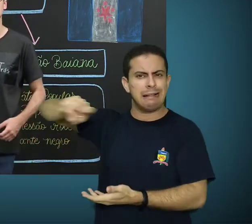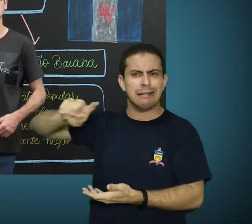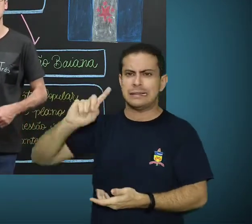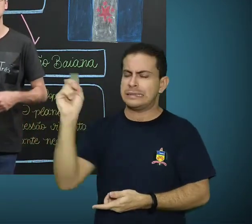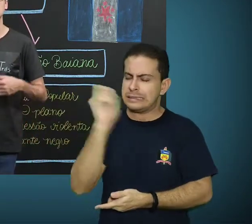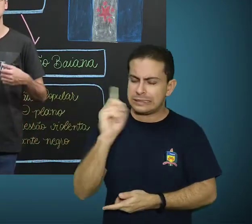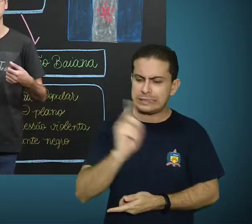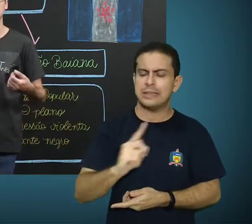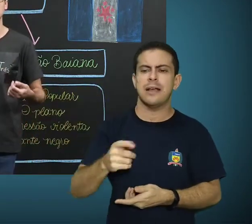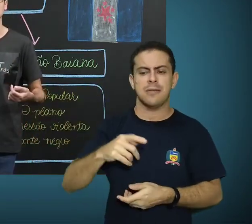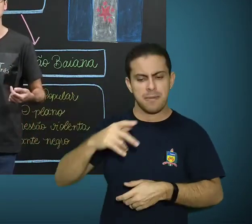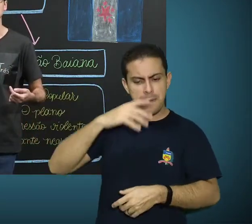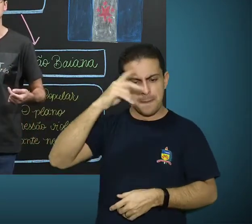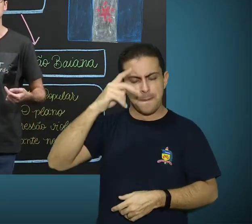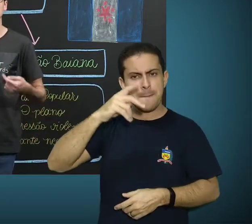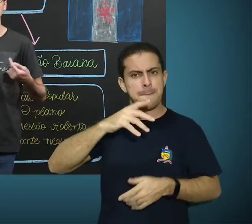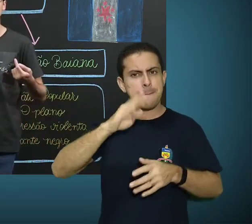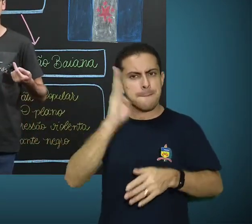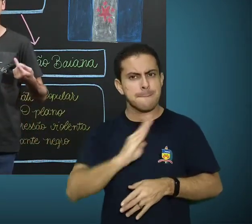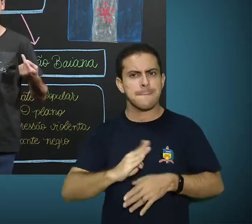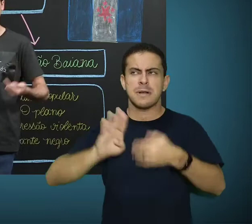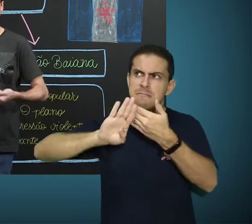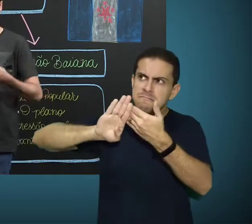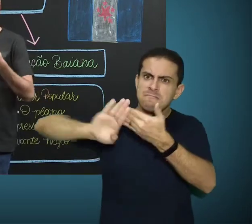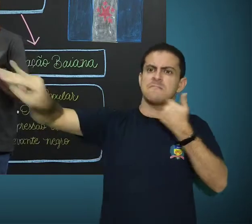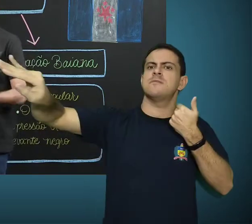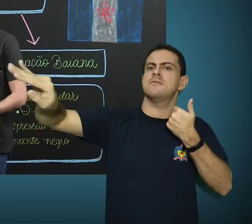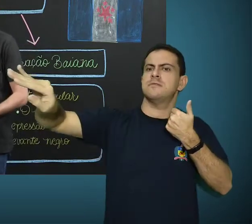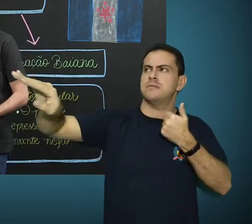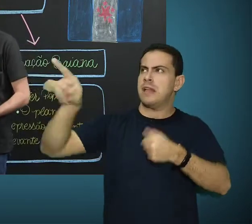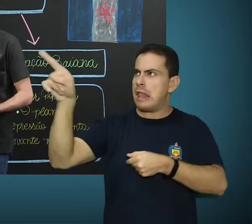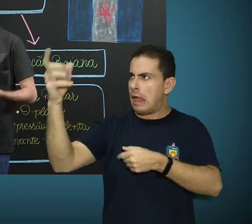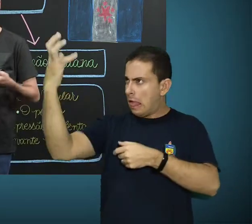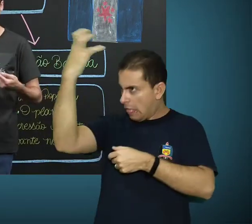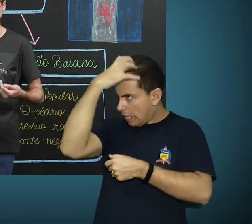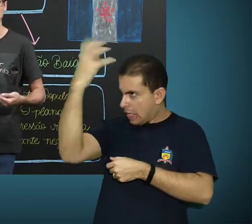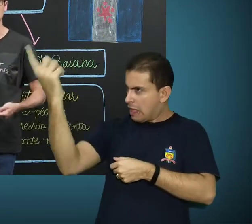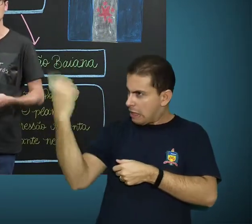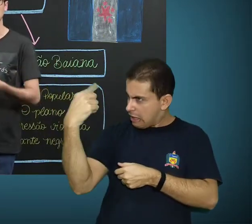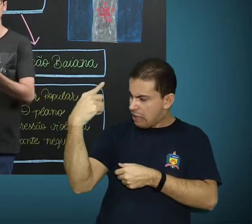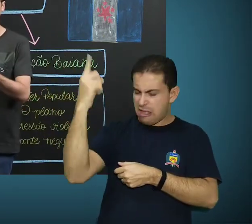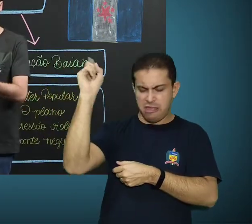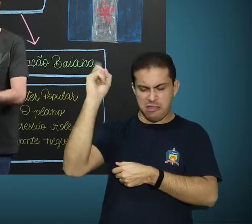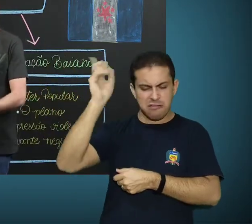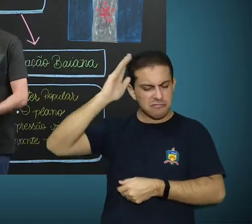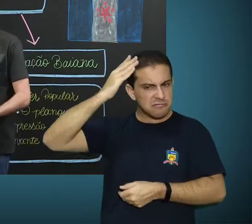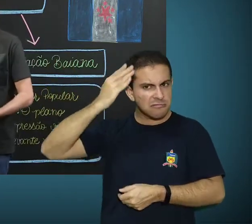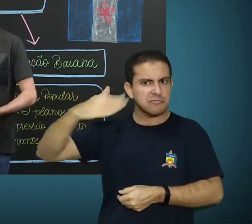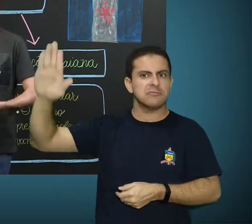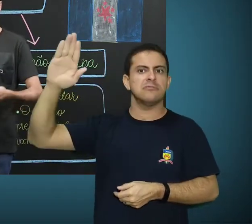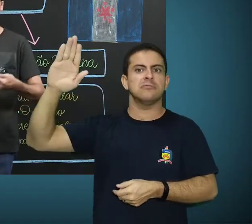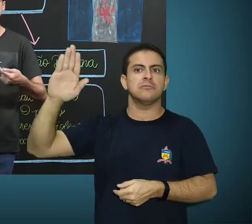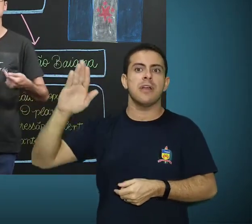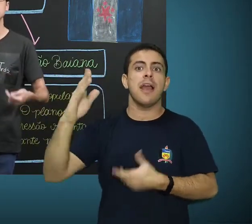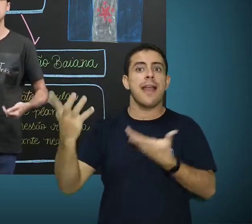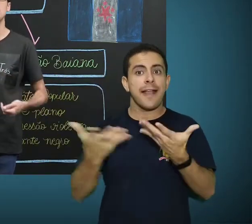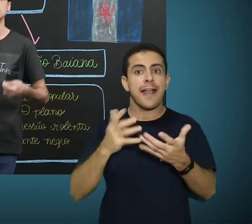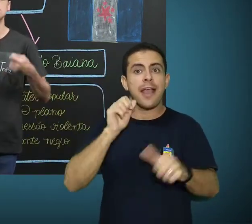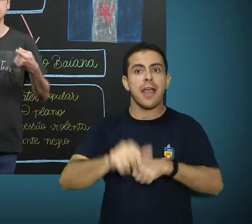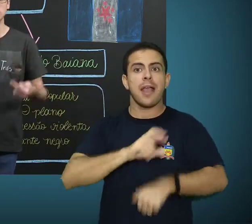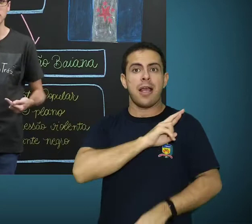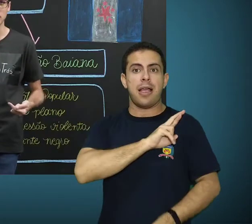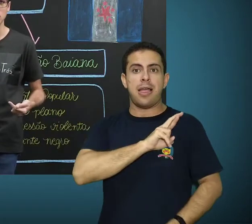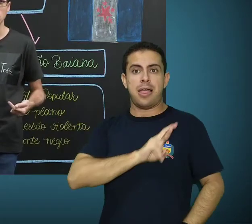Brasil ia se tornar um país independente e, mais do que isso, ia deixar de ser monarquia também, ia deixar de ser governado por um rei e passaria a ser